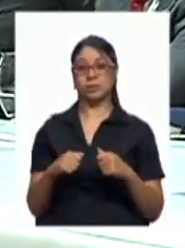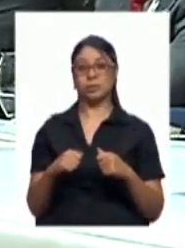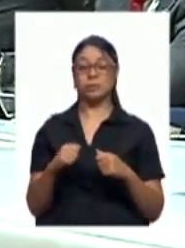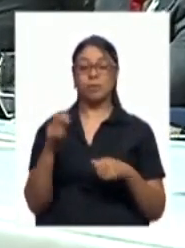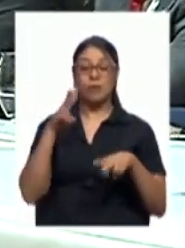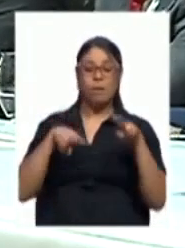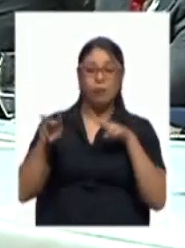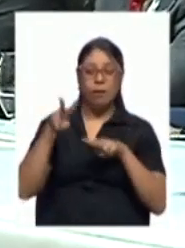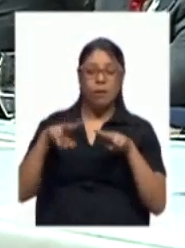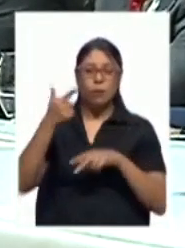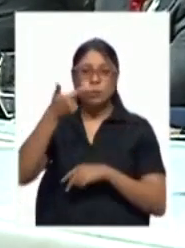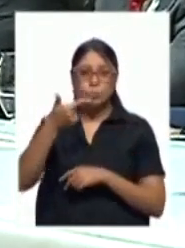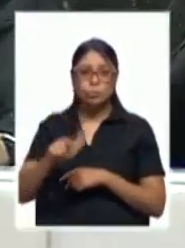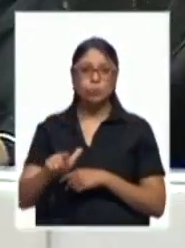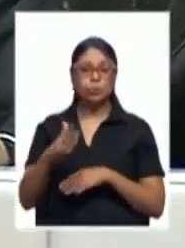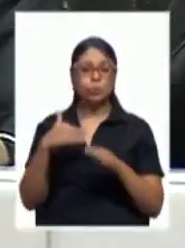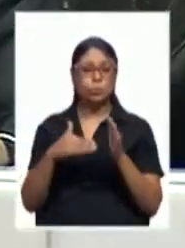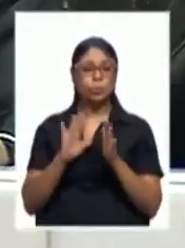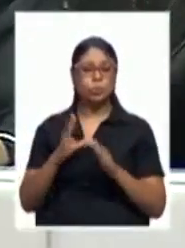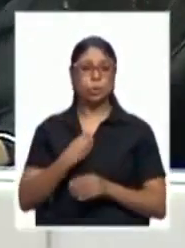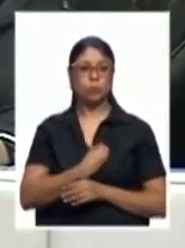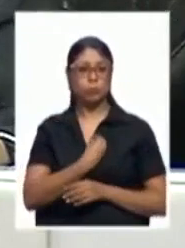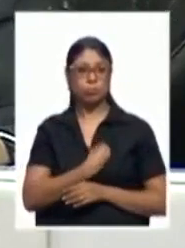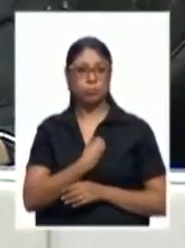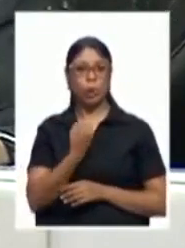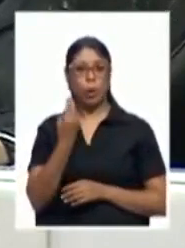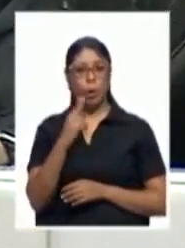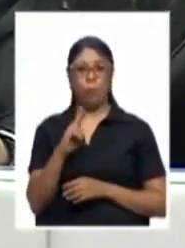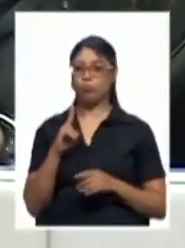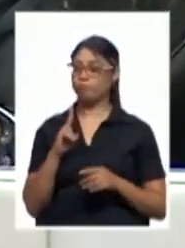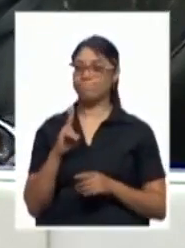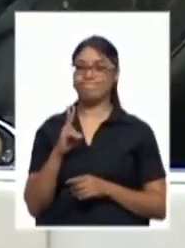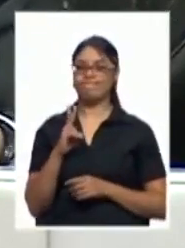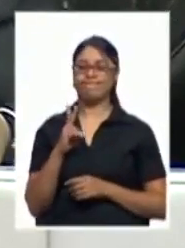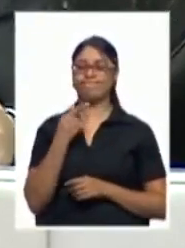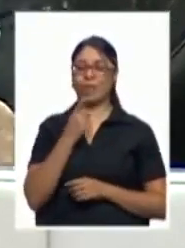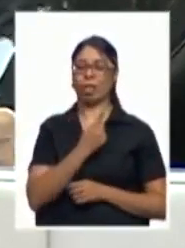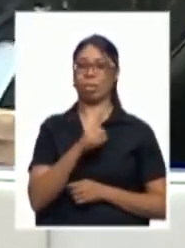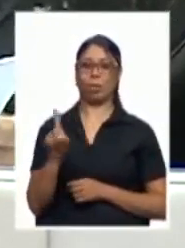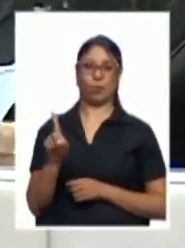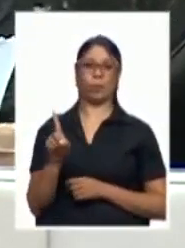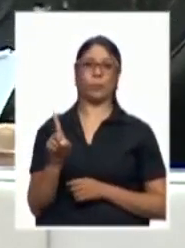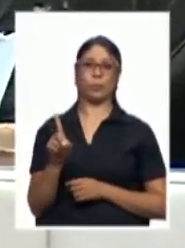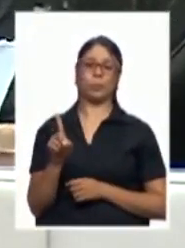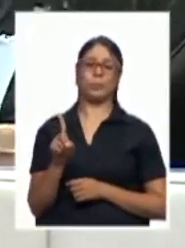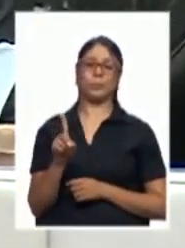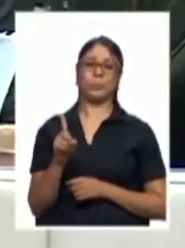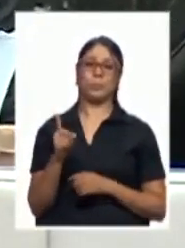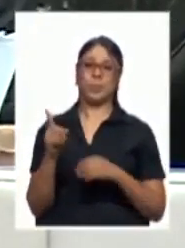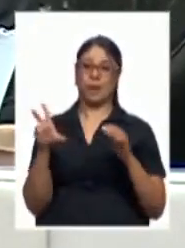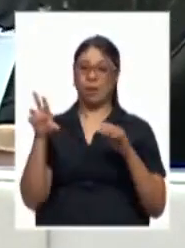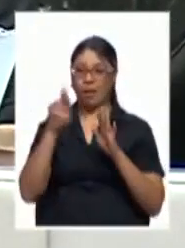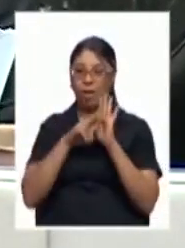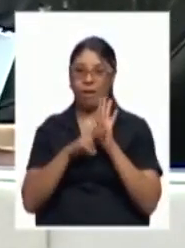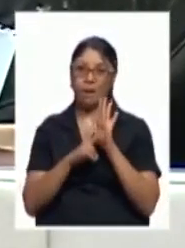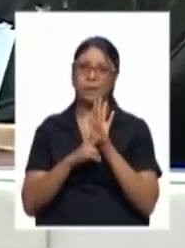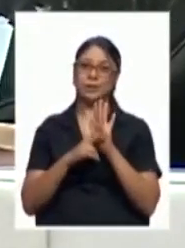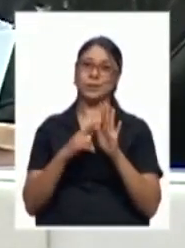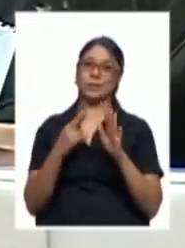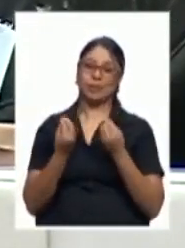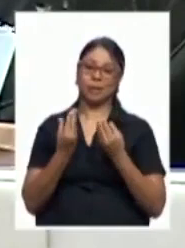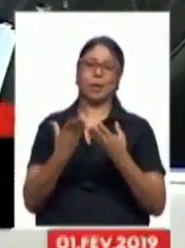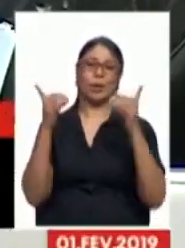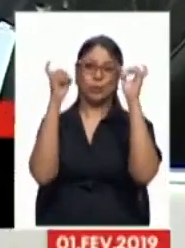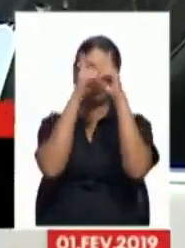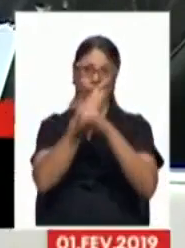o ordenamento vigente ou mesmo revogar normas que dificultam a vida das pessoas. Finalmente, o